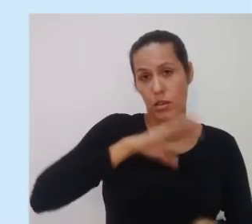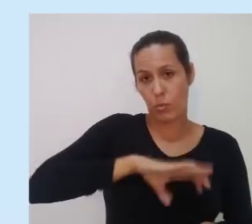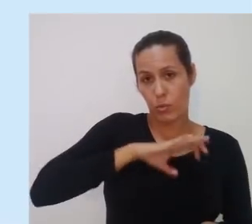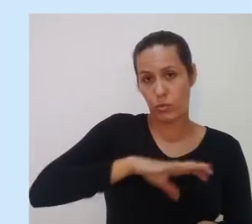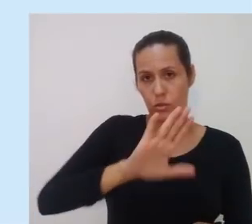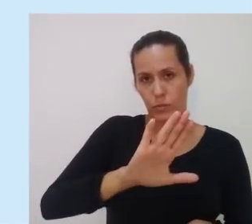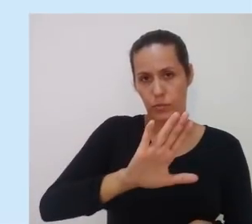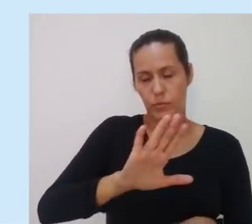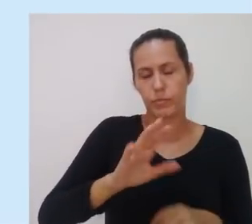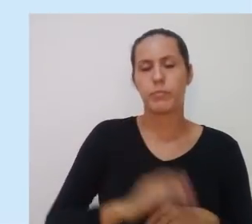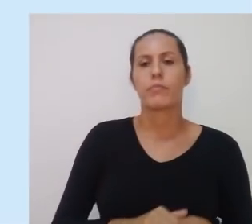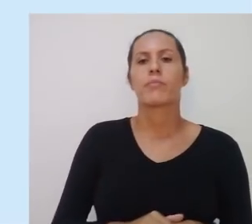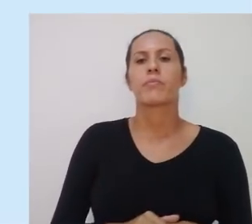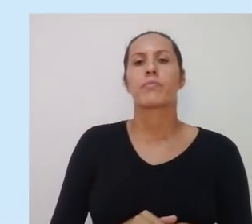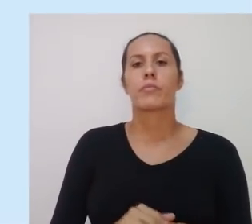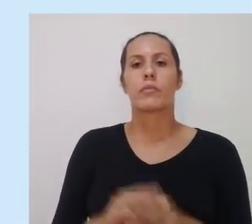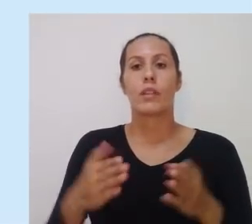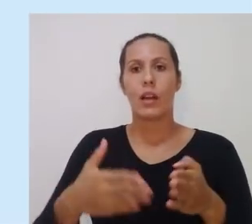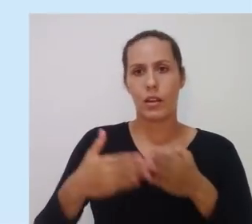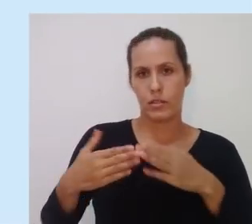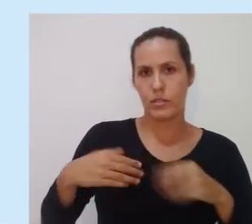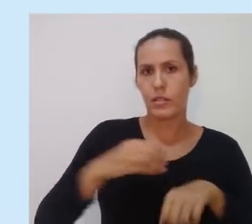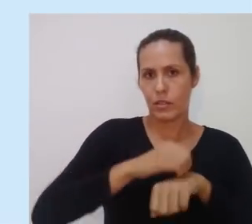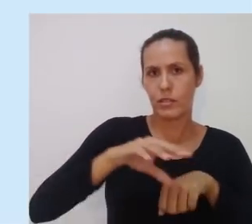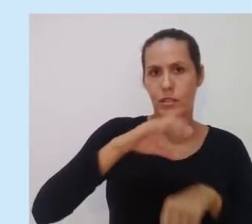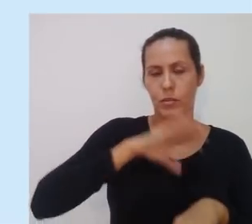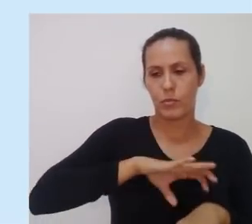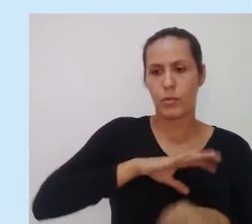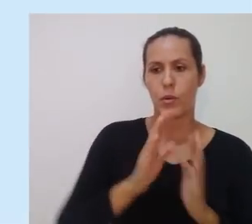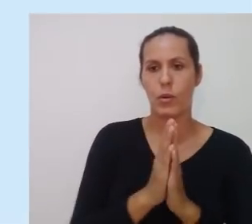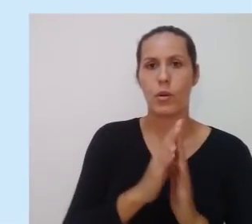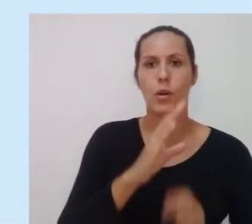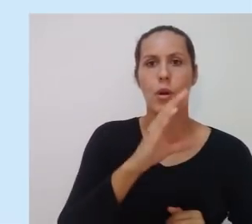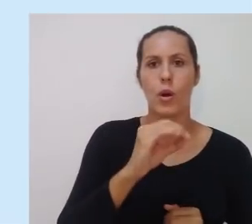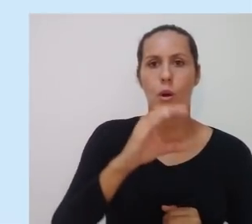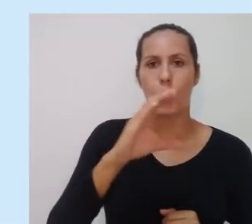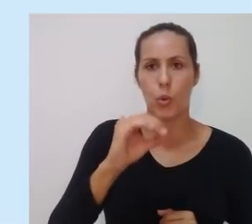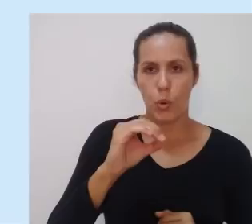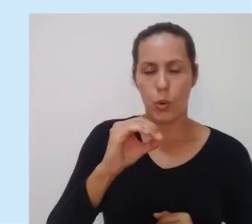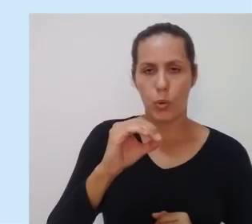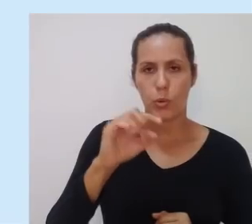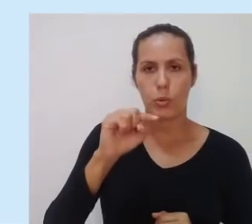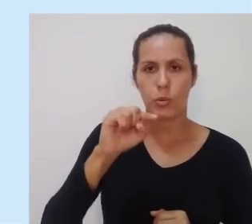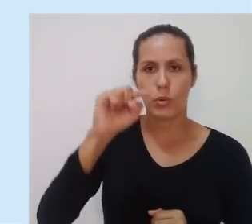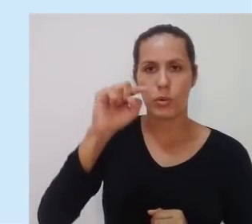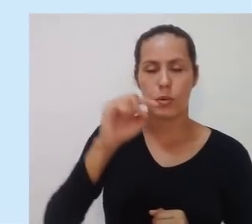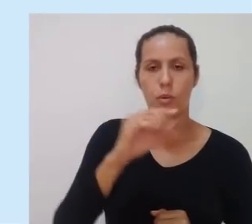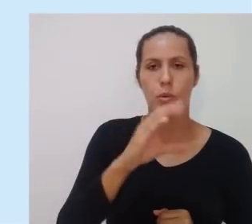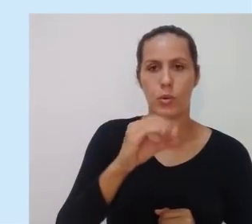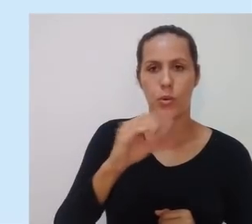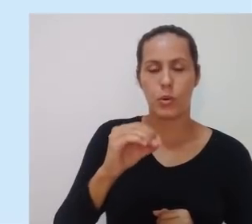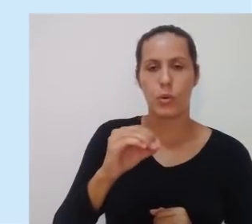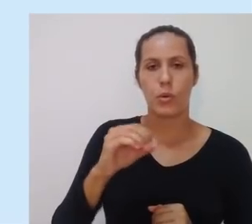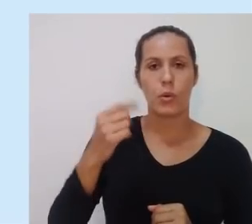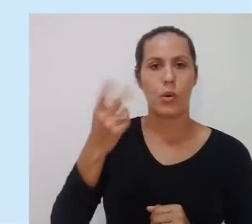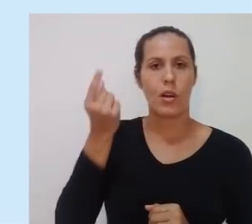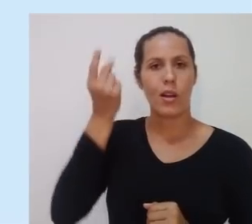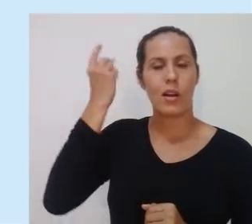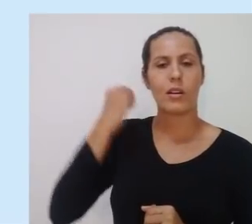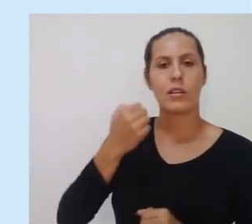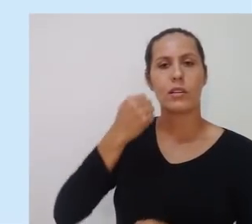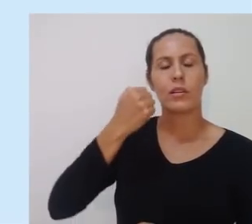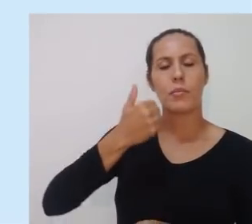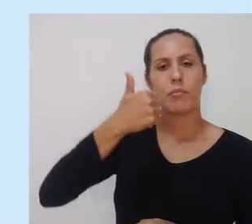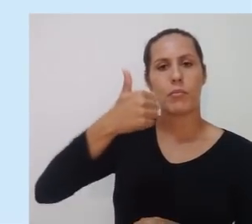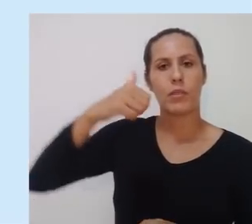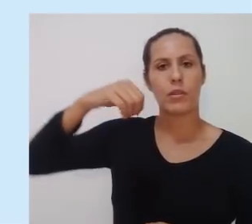só para dar uma dica de português. Meus alunos, estudantes do 8º ano, por favor. Coco perdeu o acento em